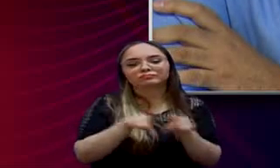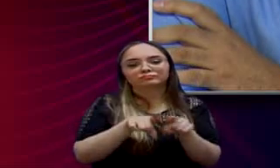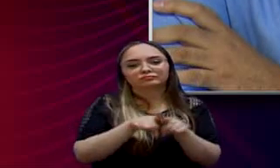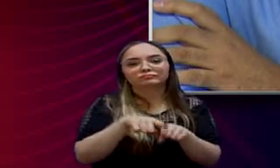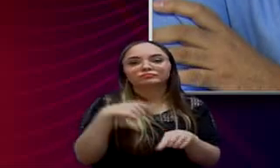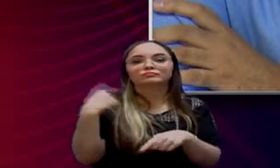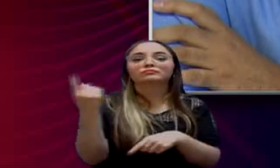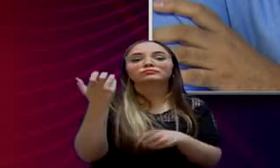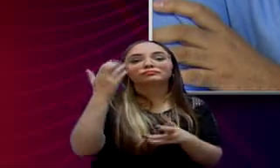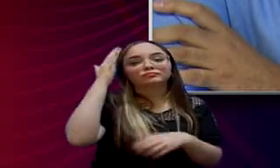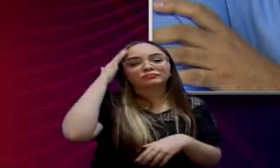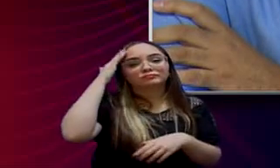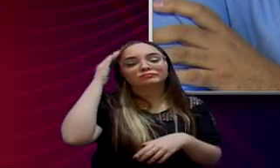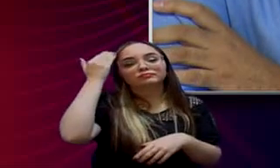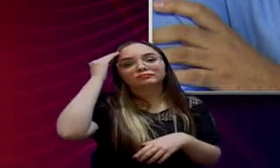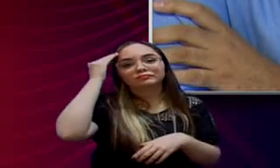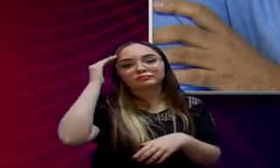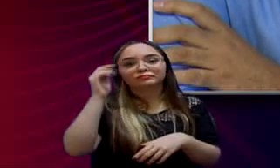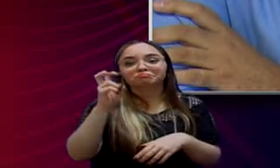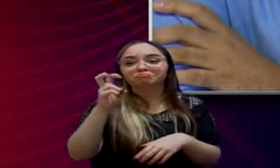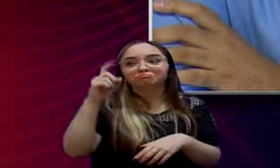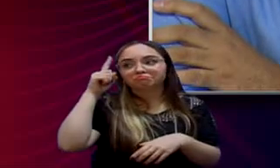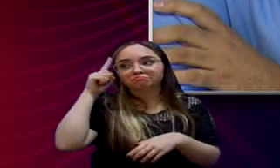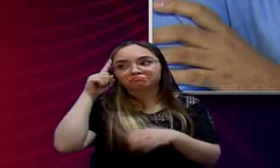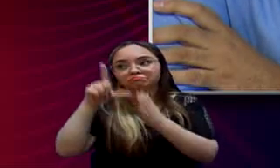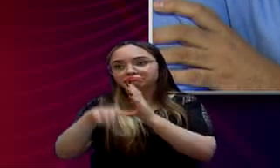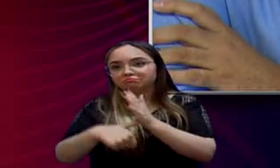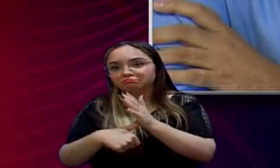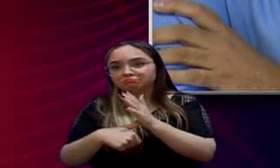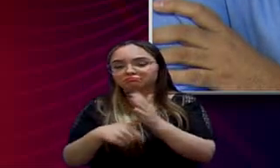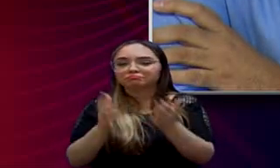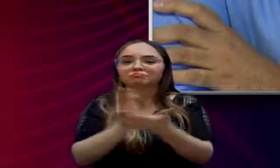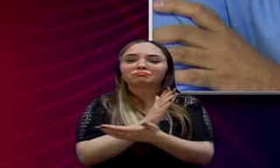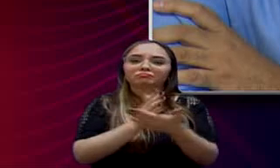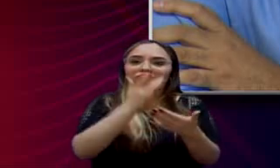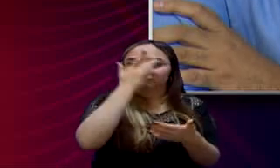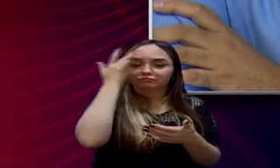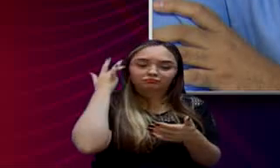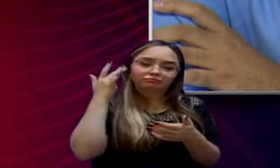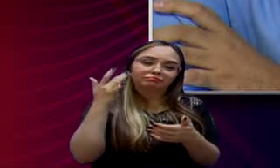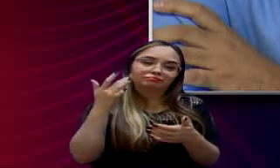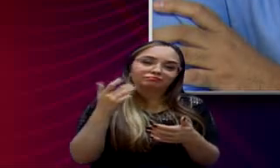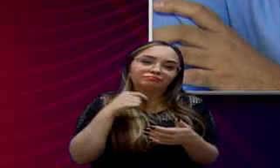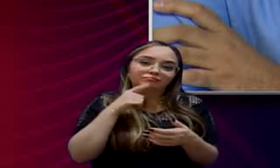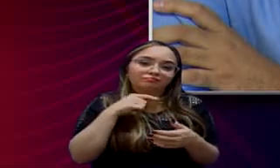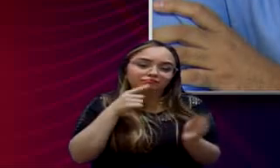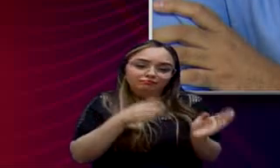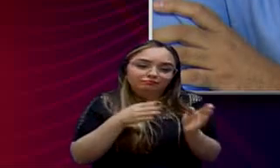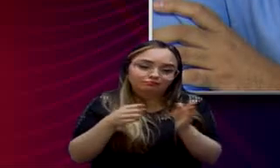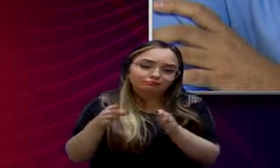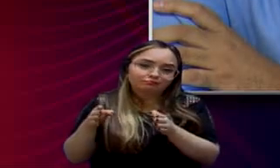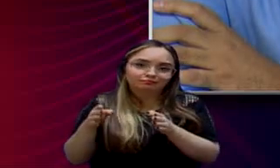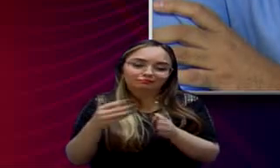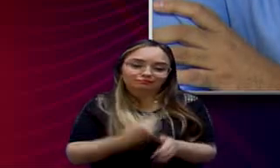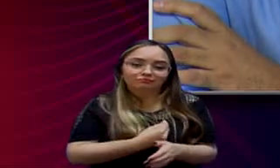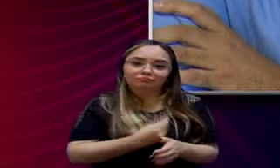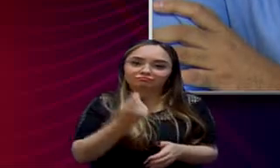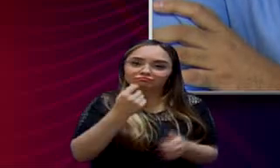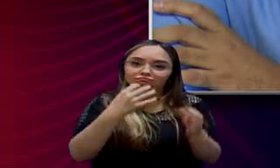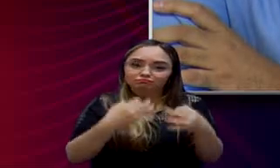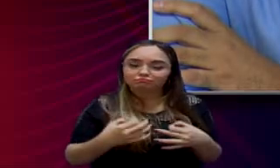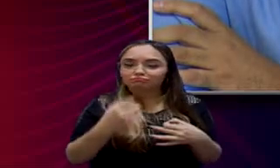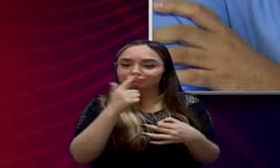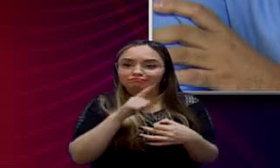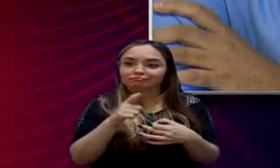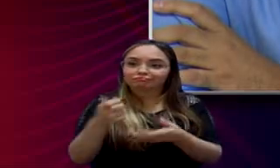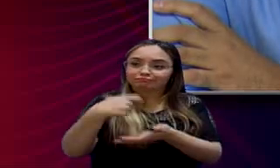foi como eu falei cinco dias de atraso tem profissionais que o impacto na na questão